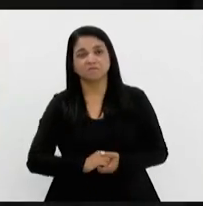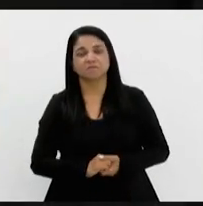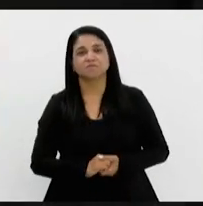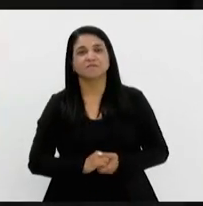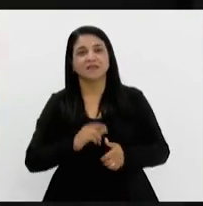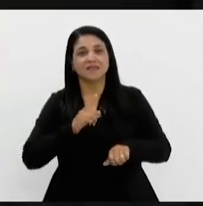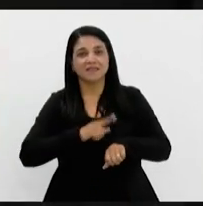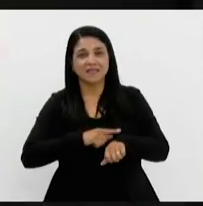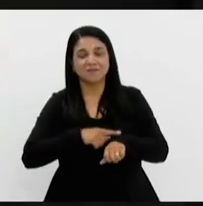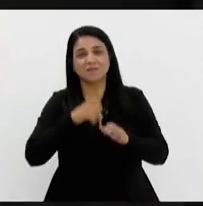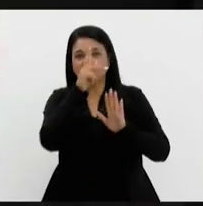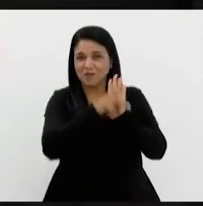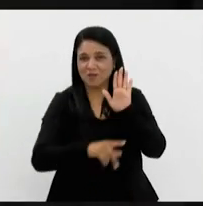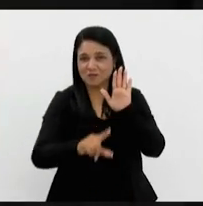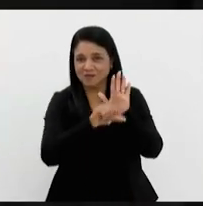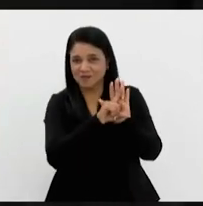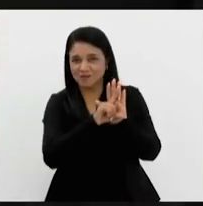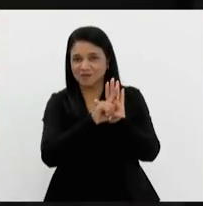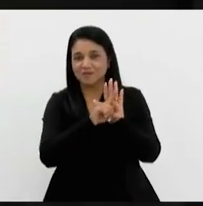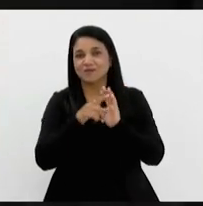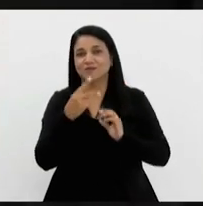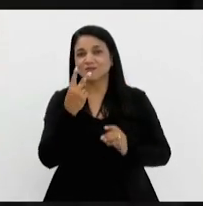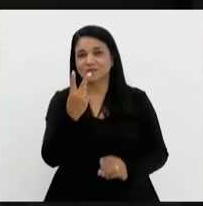tempo, projeto de lei